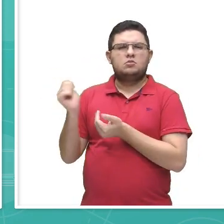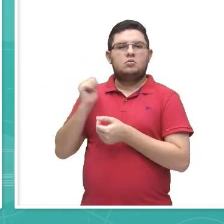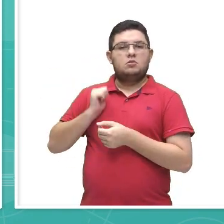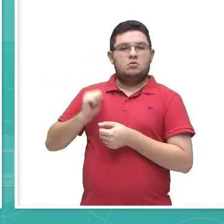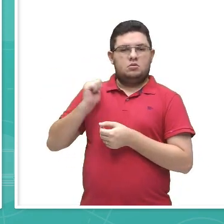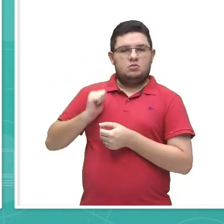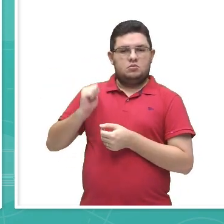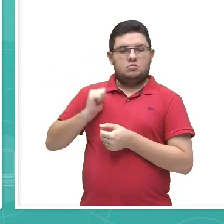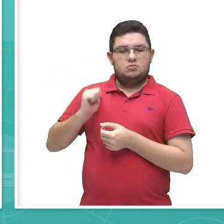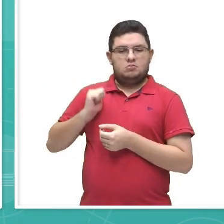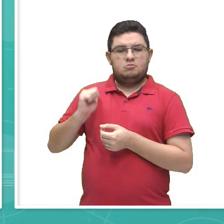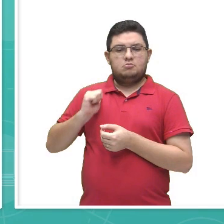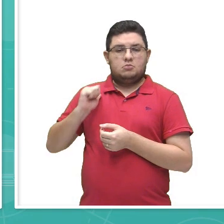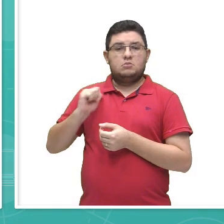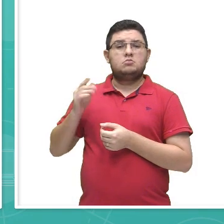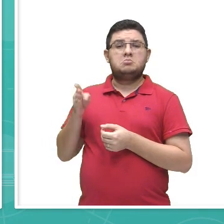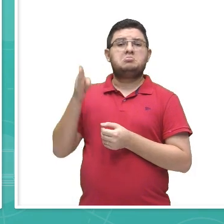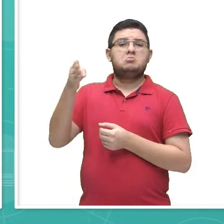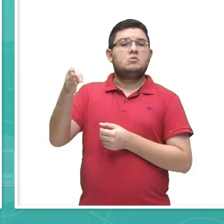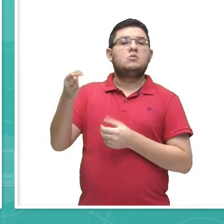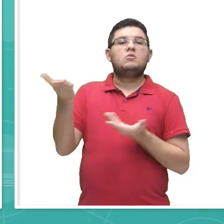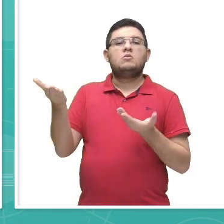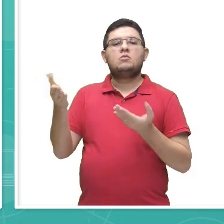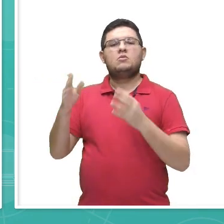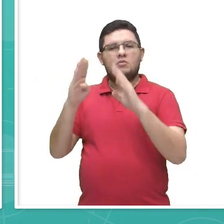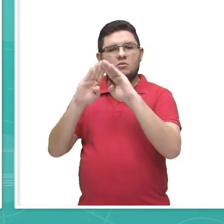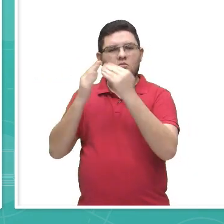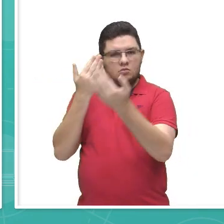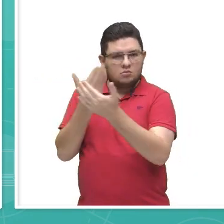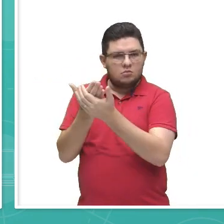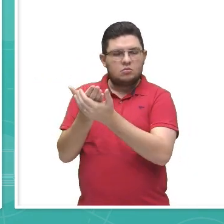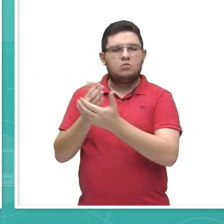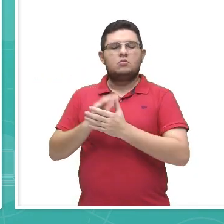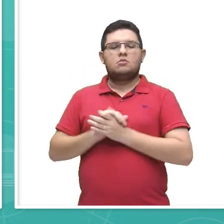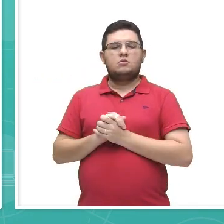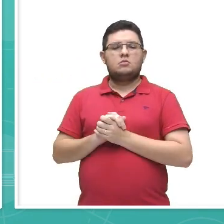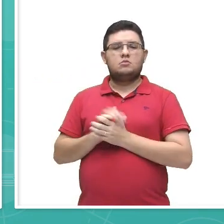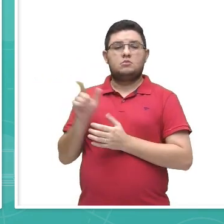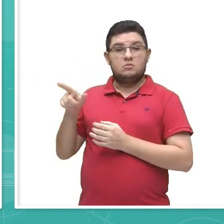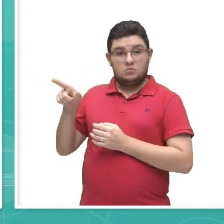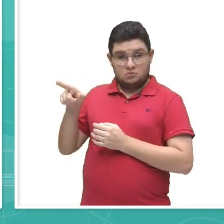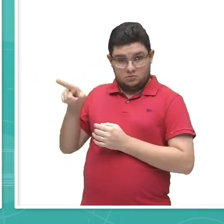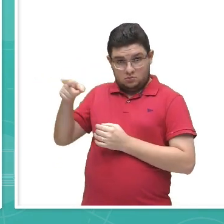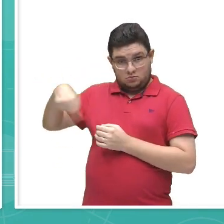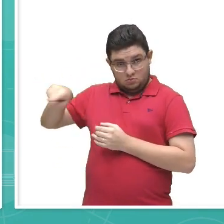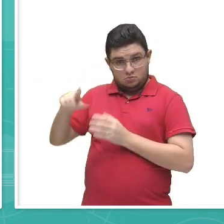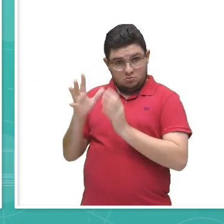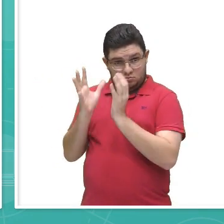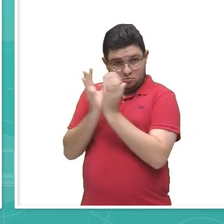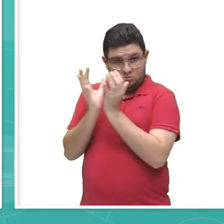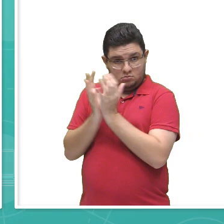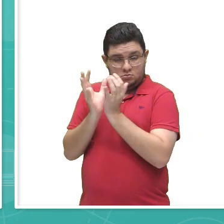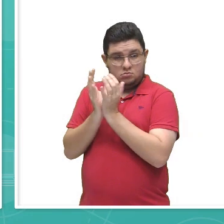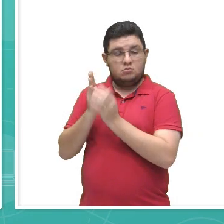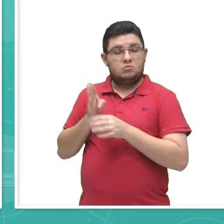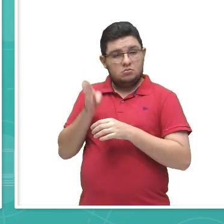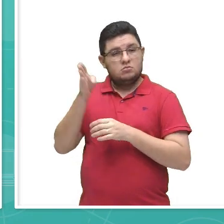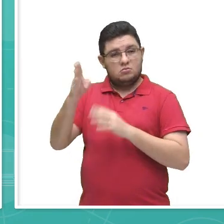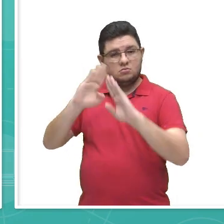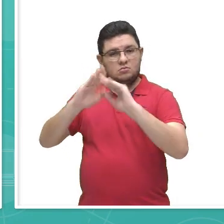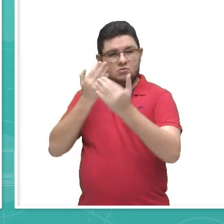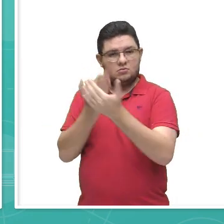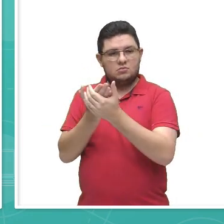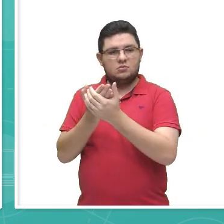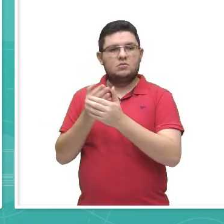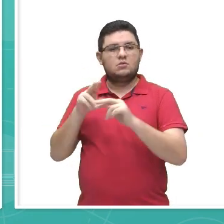Eles estão a caminho da school. They go to school, eles vão para a escola. Então vocês analisaram essa imagem e